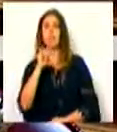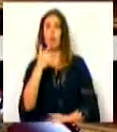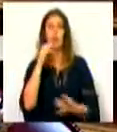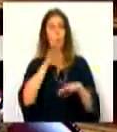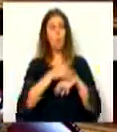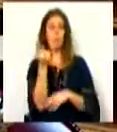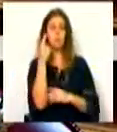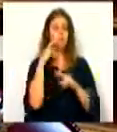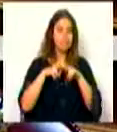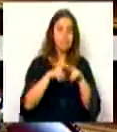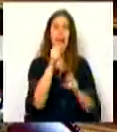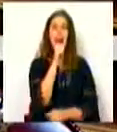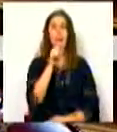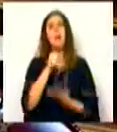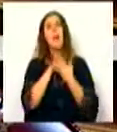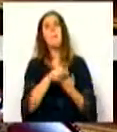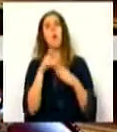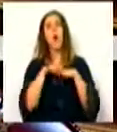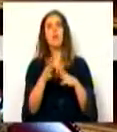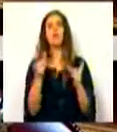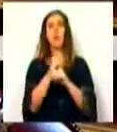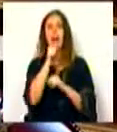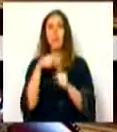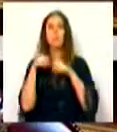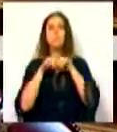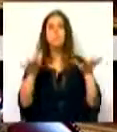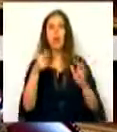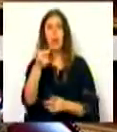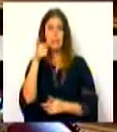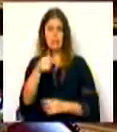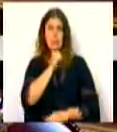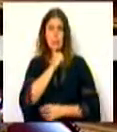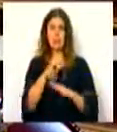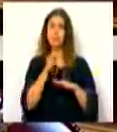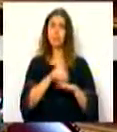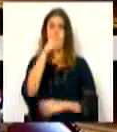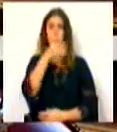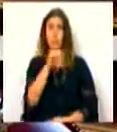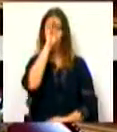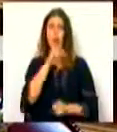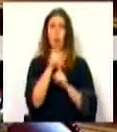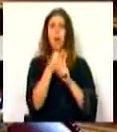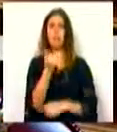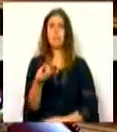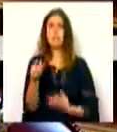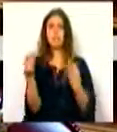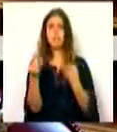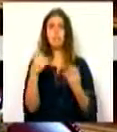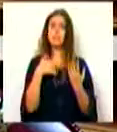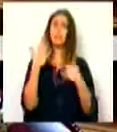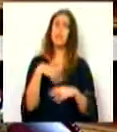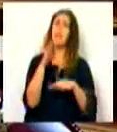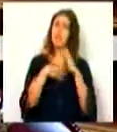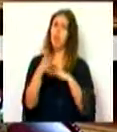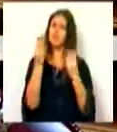da água e um apoio também para a nova rede de abastecimento de água. Medidas estas reforçadas neste Orçamento de Estado para 2019. Apesar do muito que